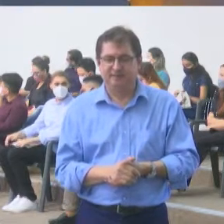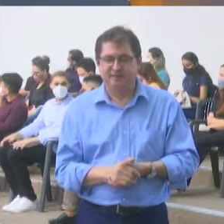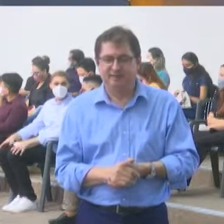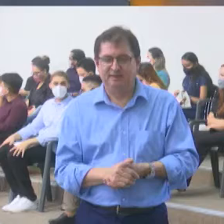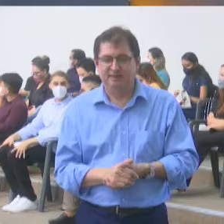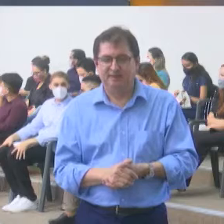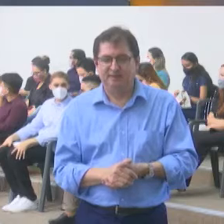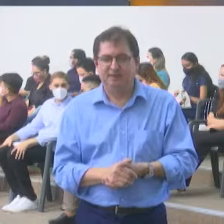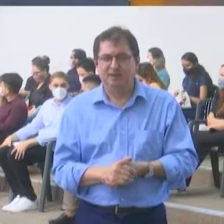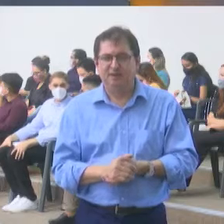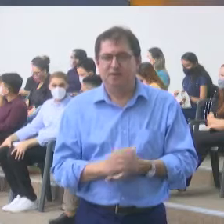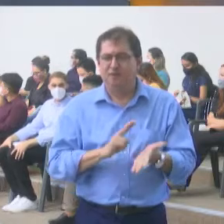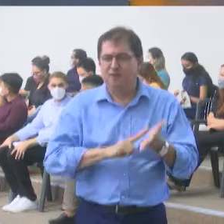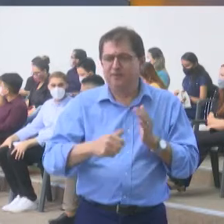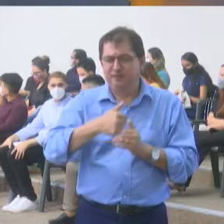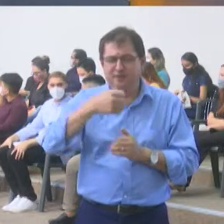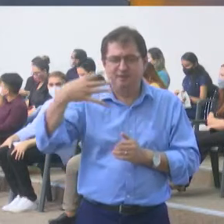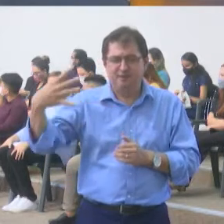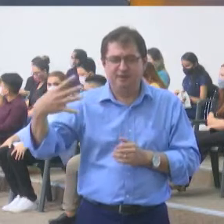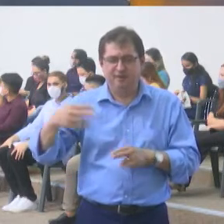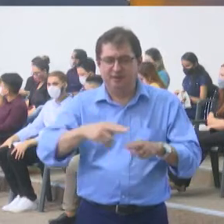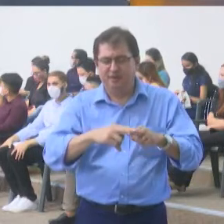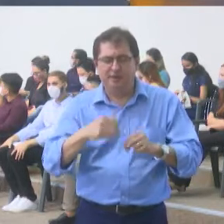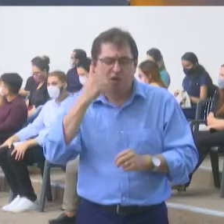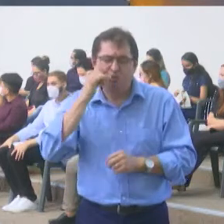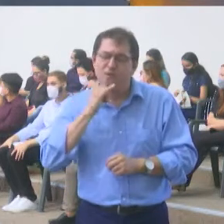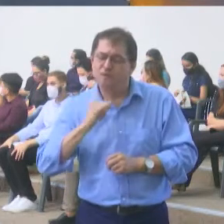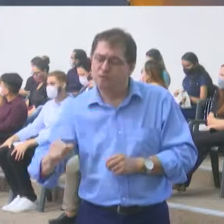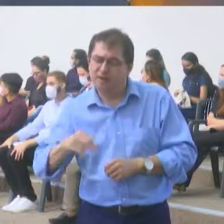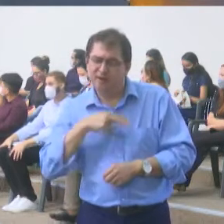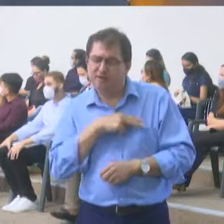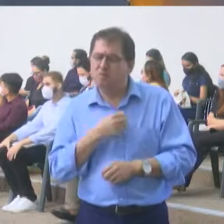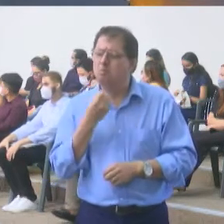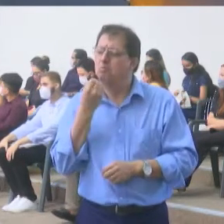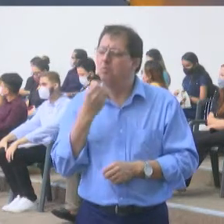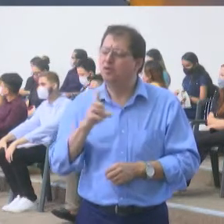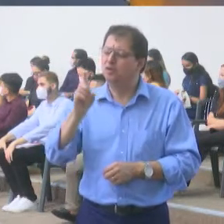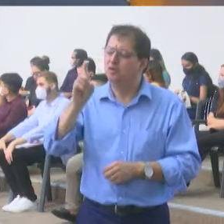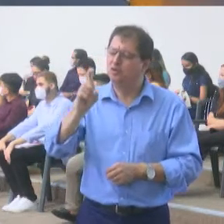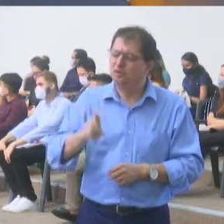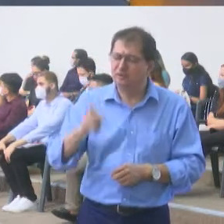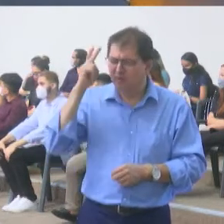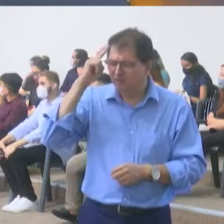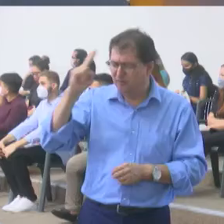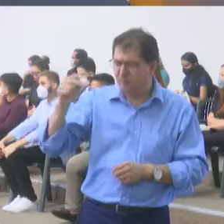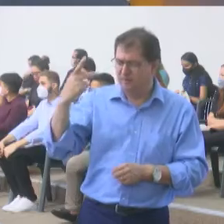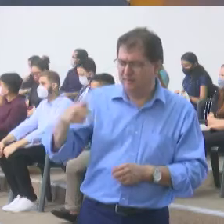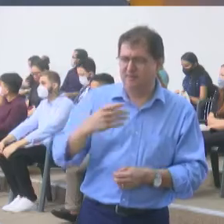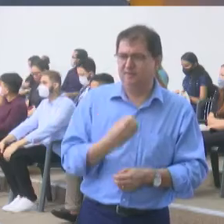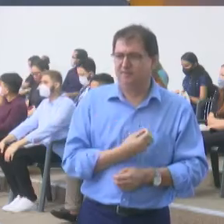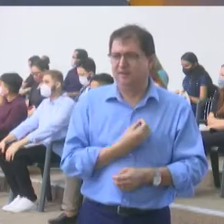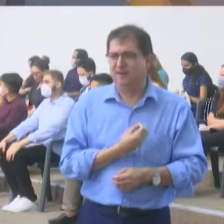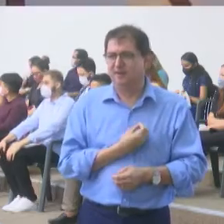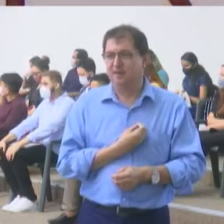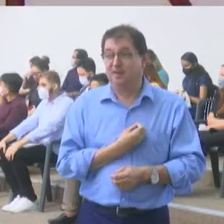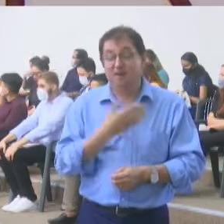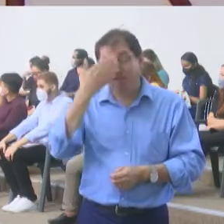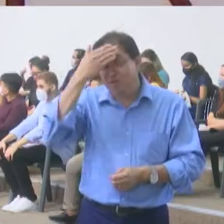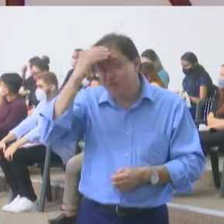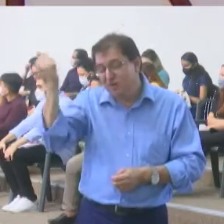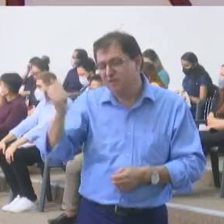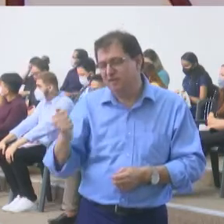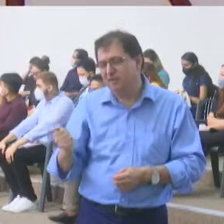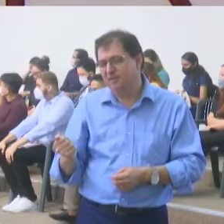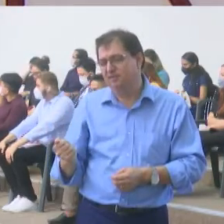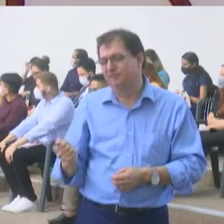17. 14, veja na sua Bíblia. Então as mulheres disseram a Noemi: seja bendito, o Senhor seja bendito, que não deixou hoje de te dar